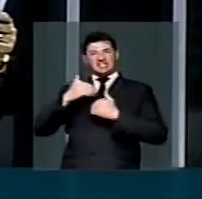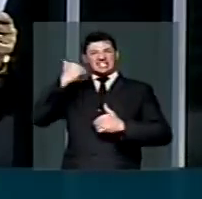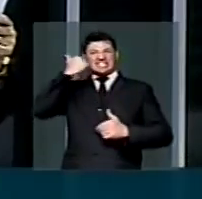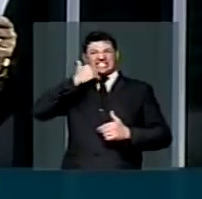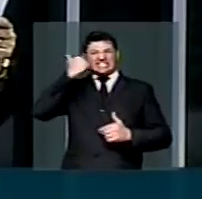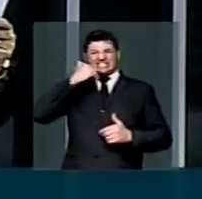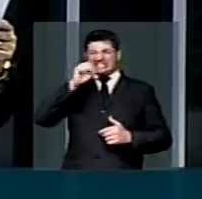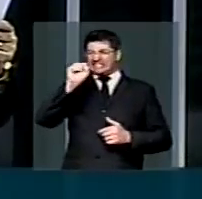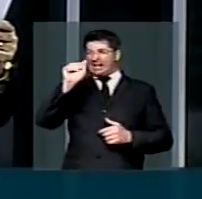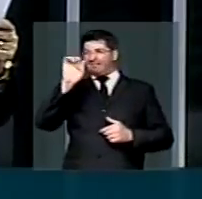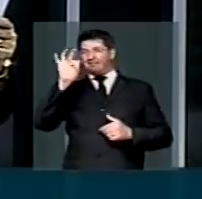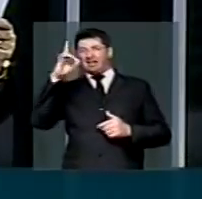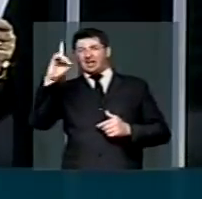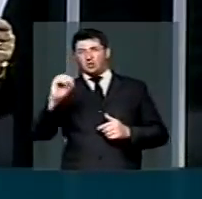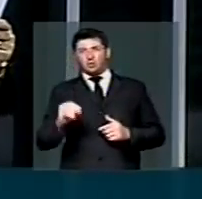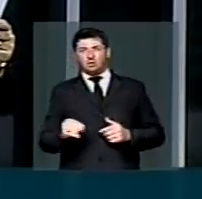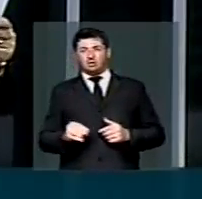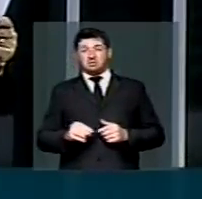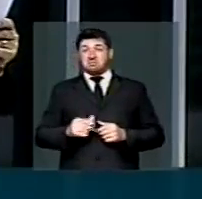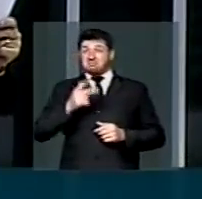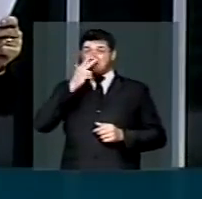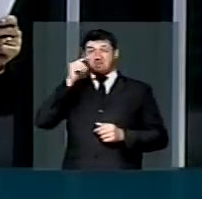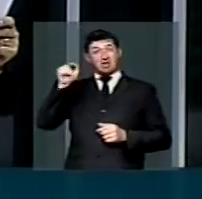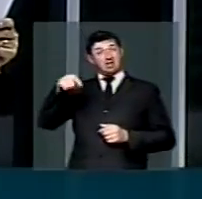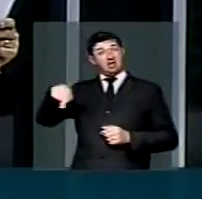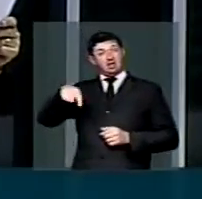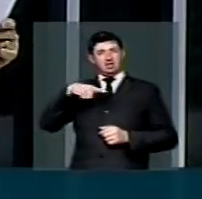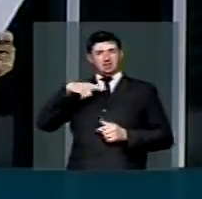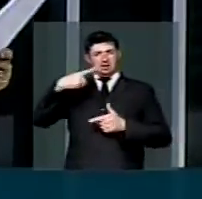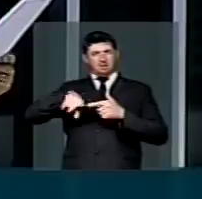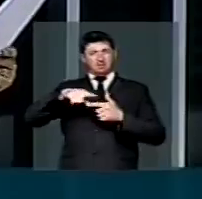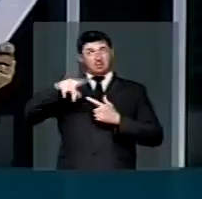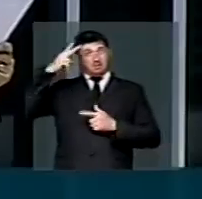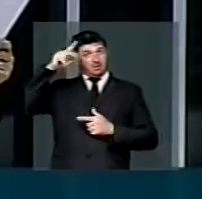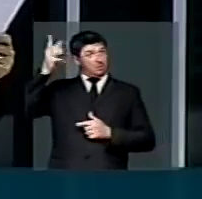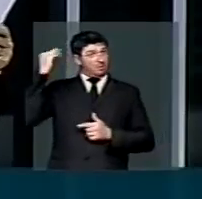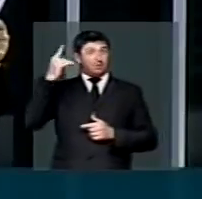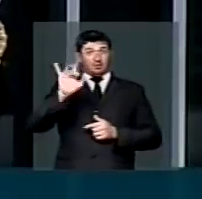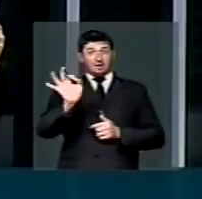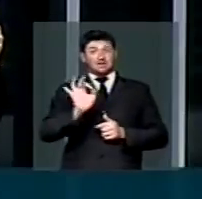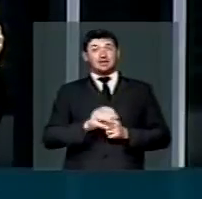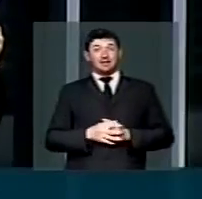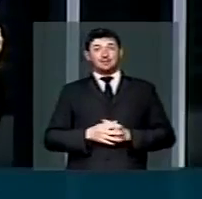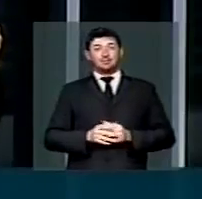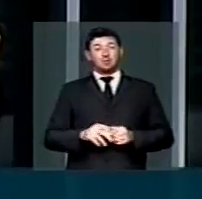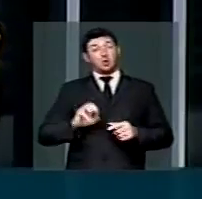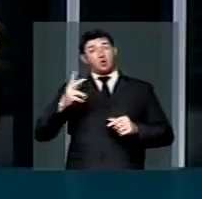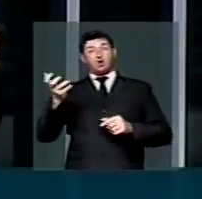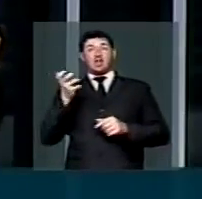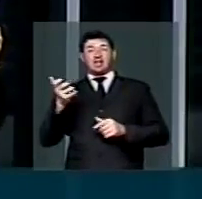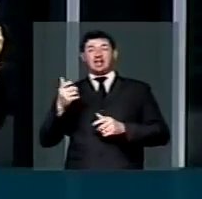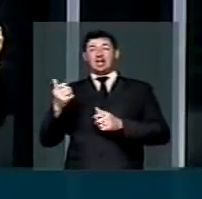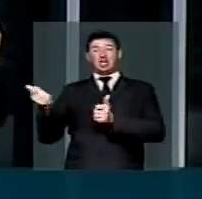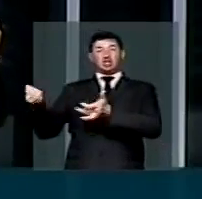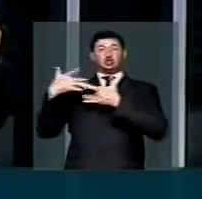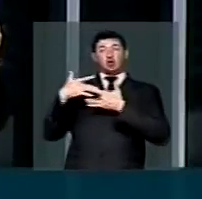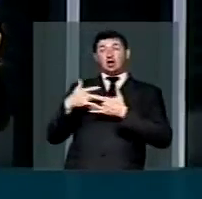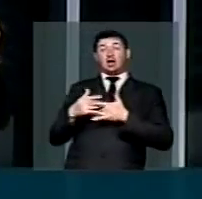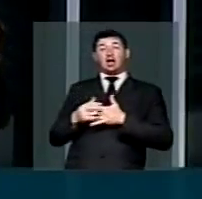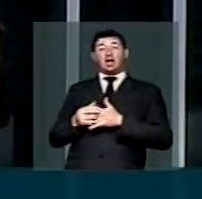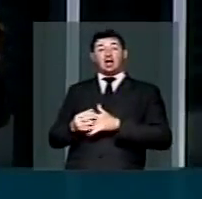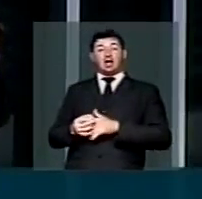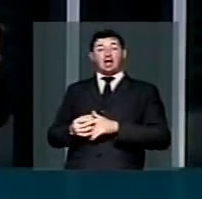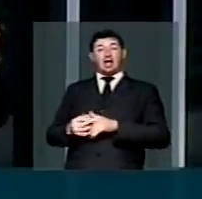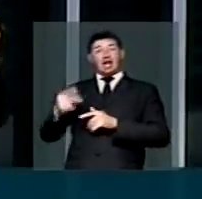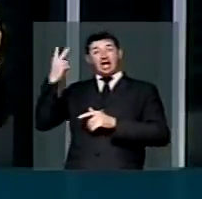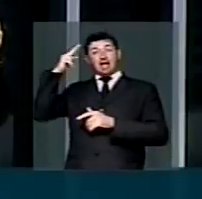de safado. Parece-me que ele deve ter algum problema de memória, ou talvez queira jogar sobre mim sua